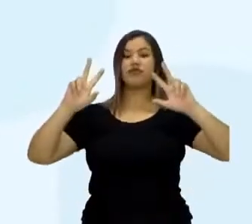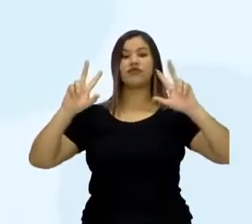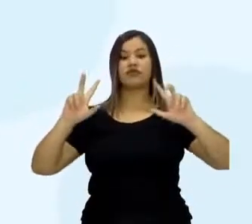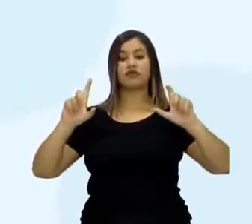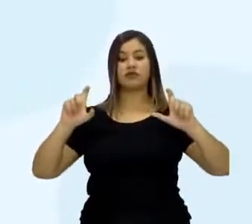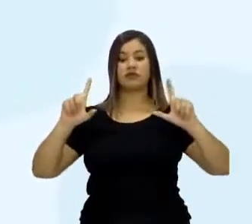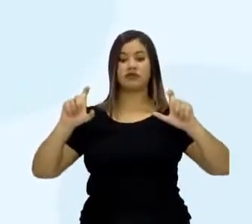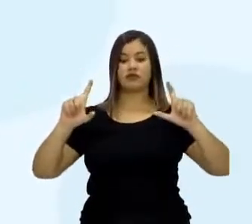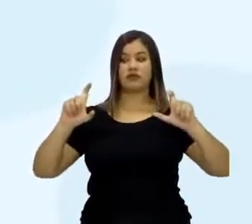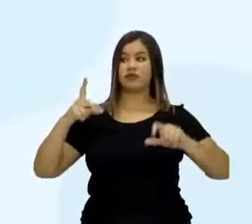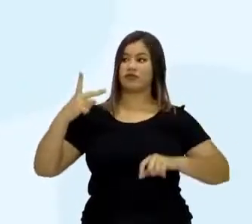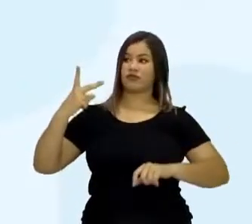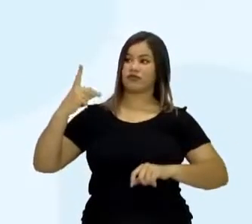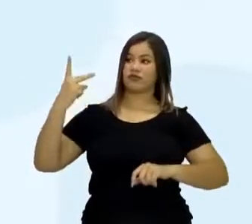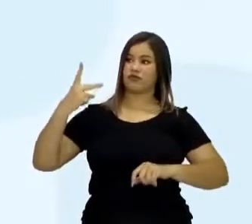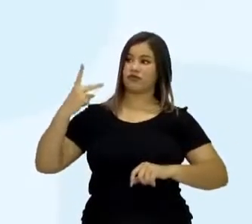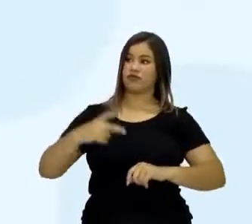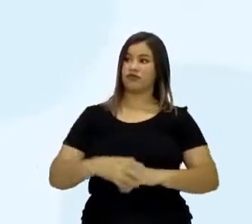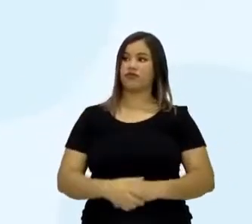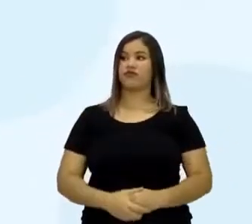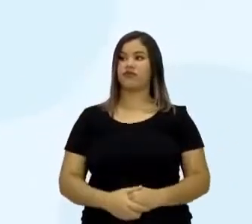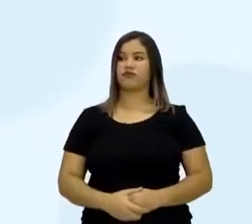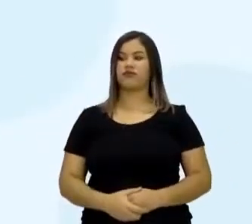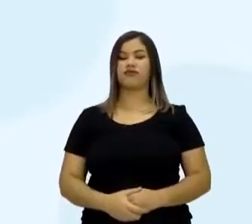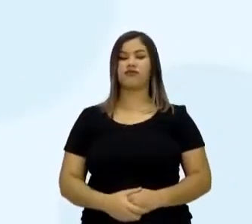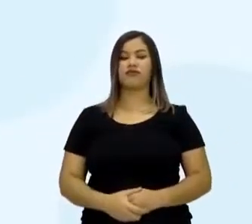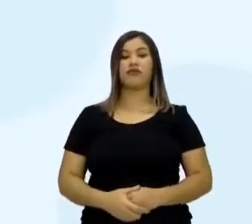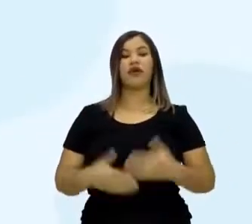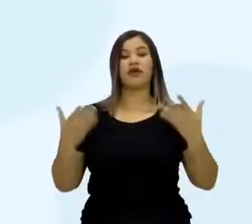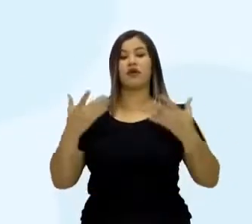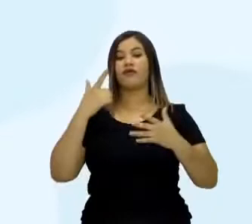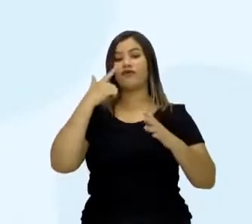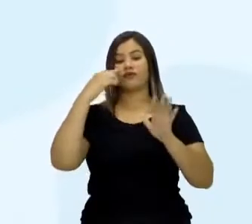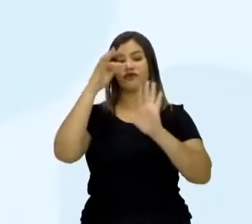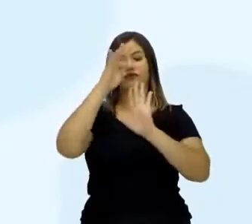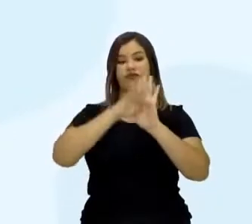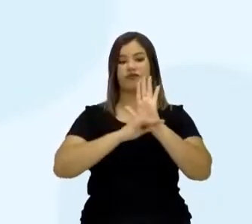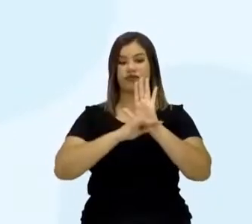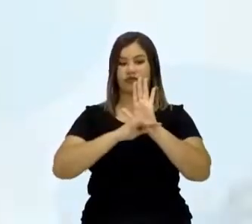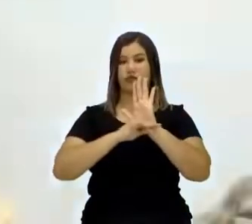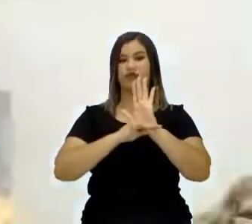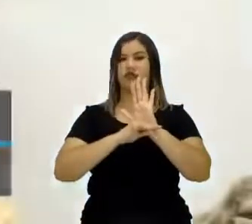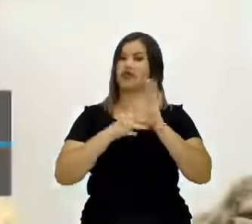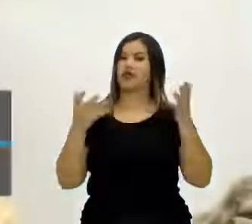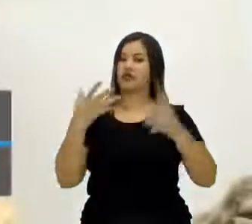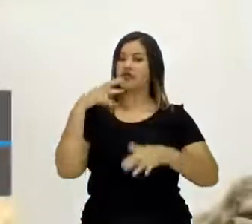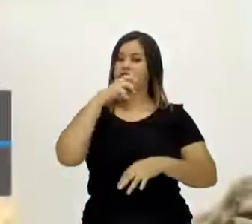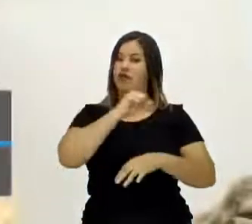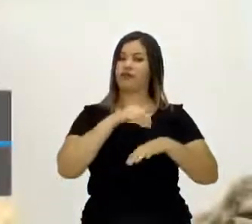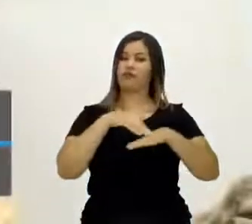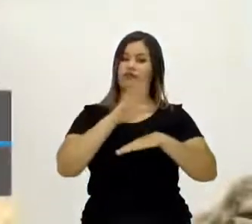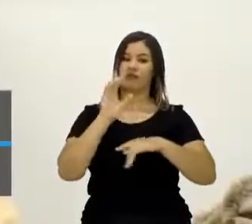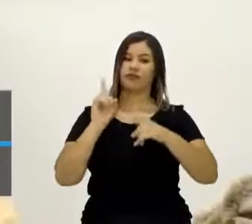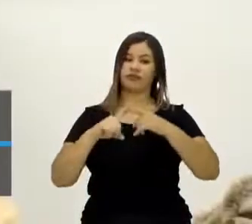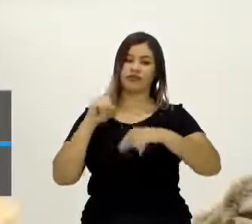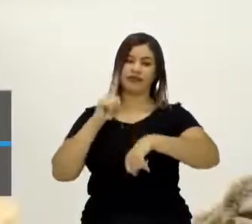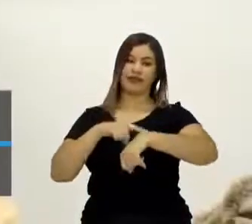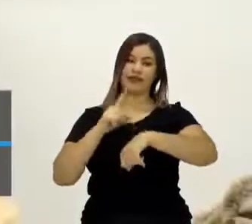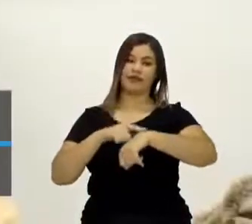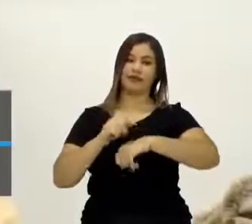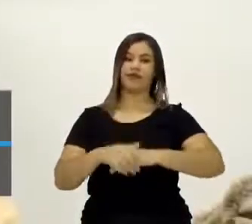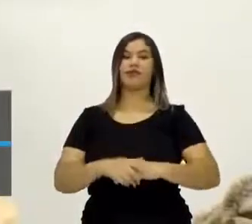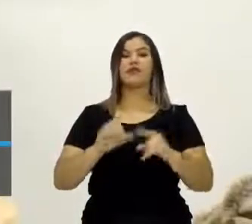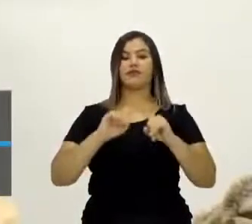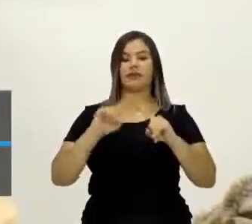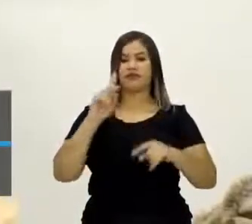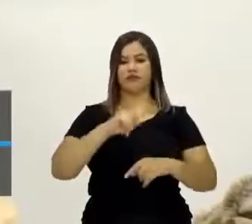Vamos observar agora o corpo da notícia. Vai ficar um pouco mais rápido agora, tá? Por conta do nosso tempo. Mas o